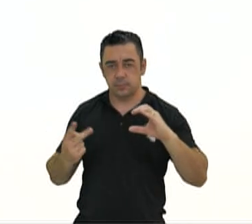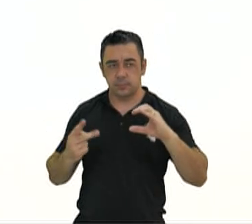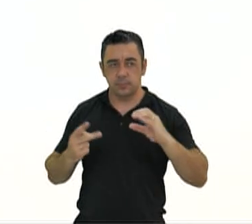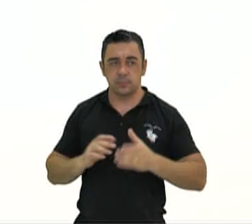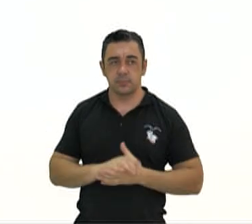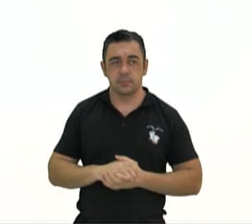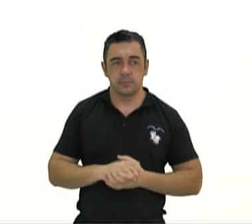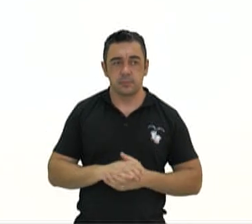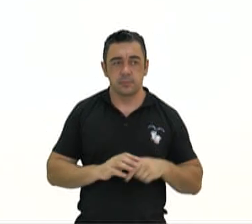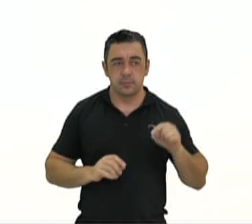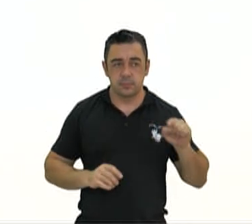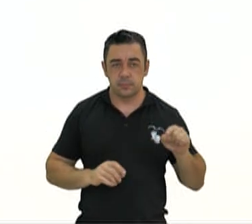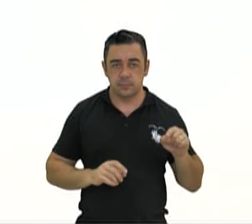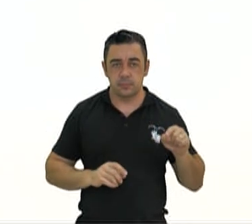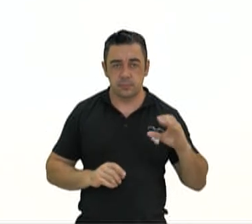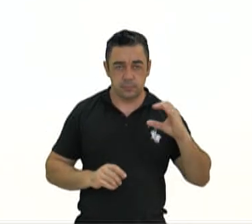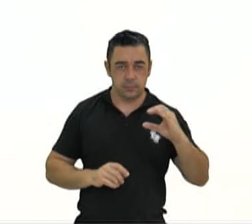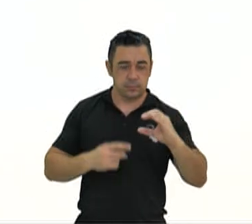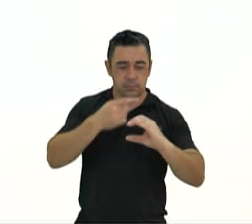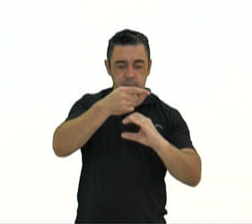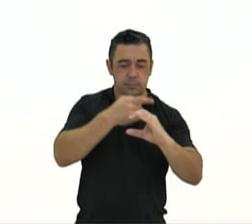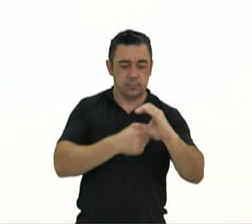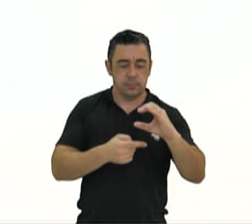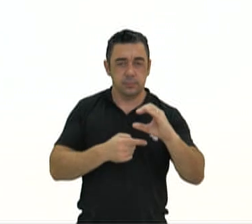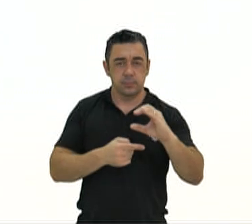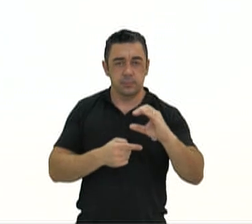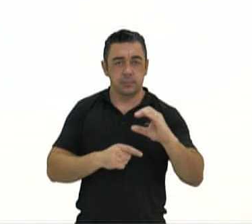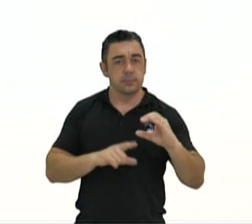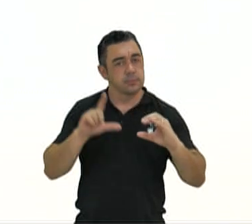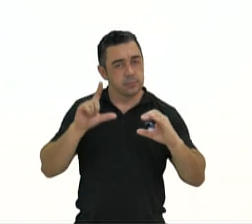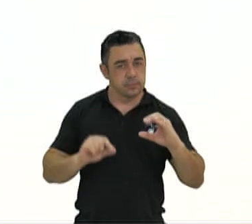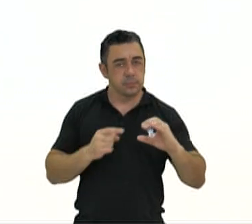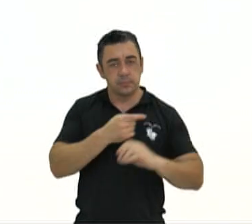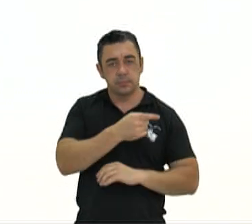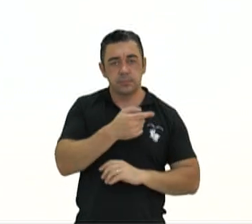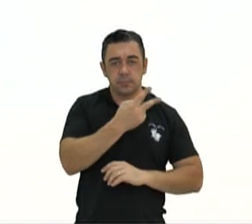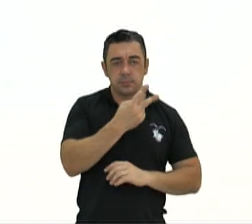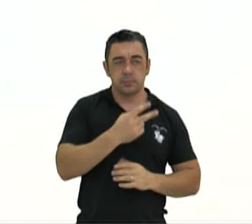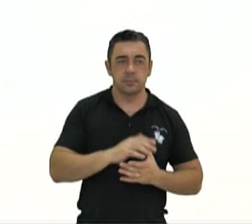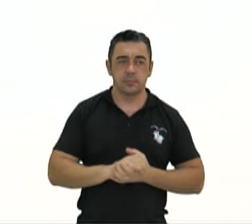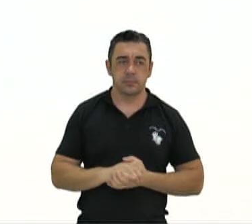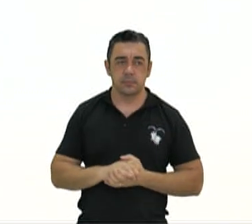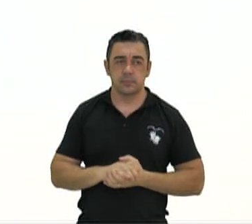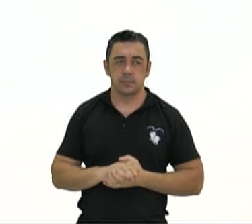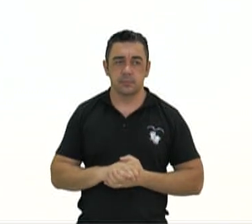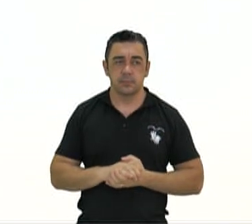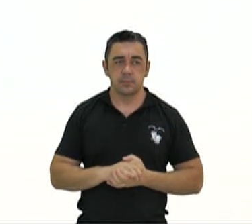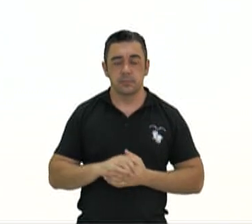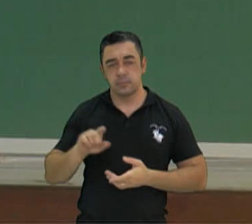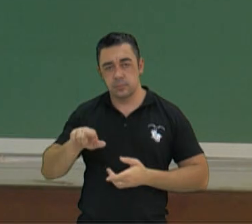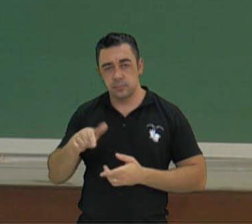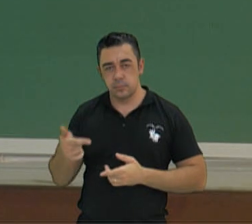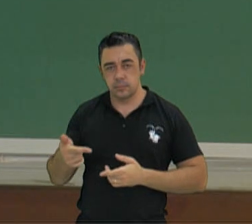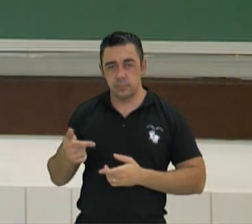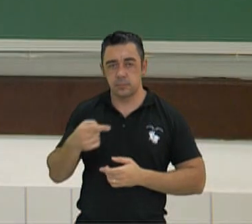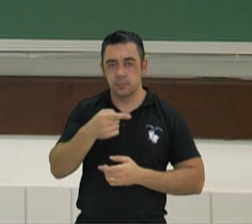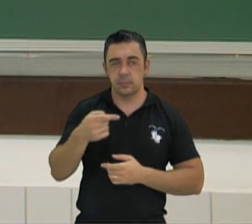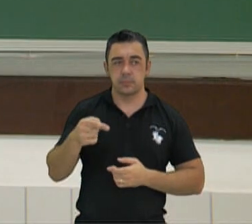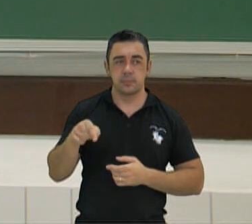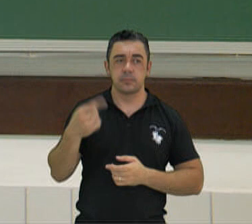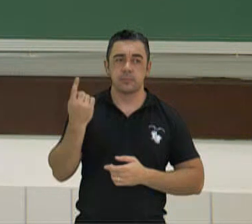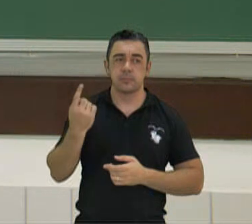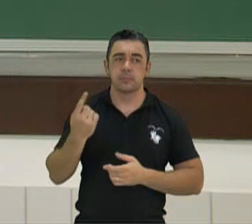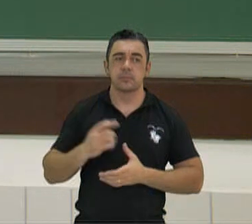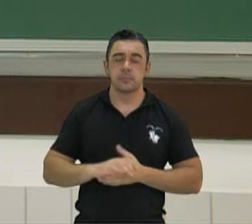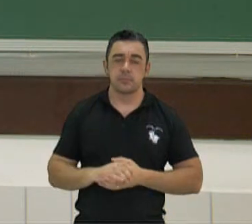está ganhando 2 elétrons. Então, o número de oxidação dele é menos 2. E o número de oxidação do outro